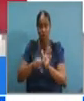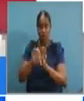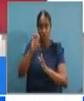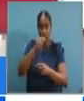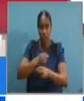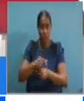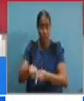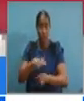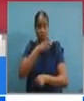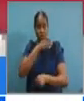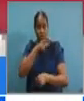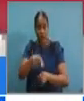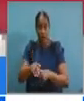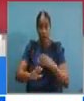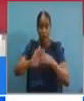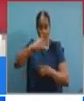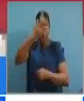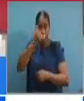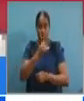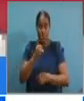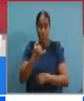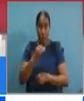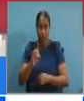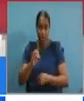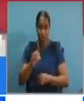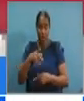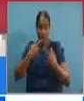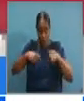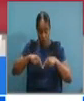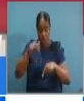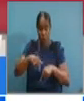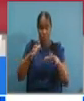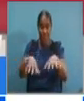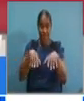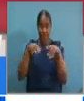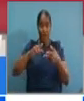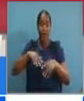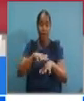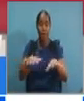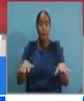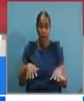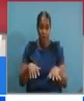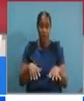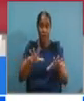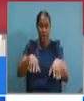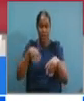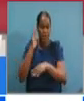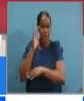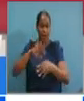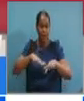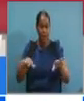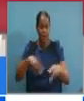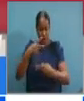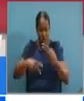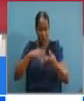constam das prioridades para 2020 na reunião de hoje à assembleia municipal da praia analisou também o seu plano de atividades para